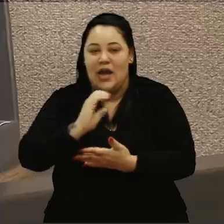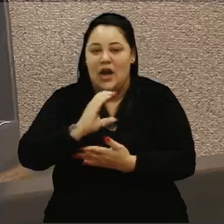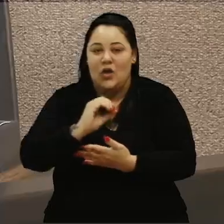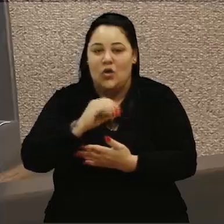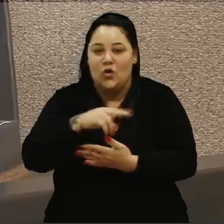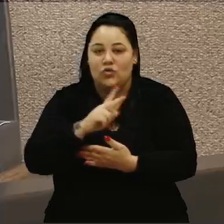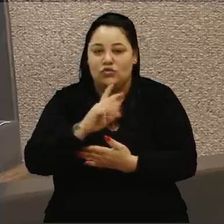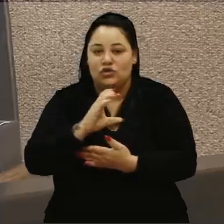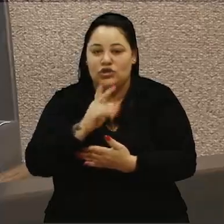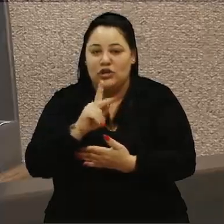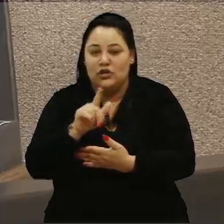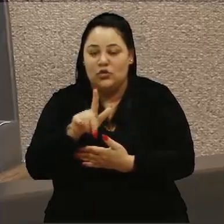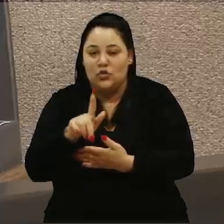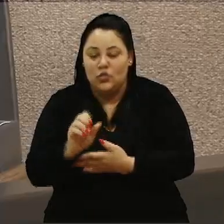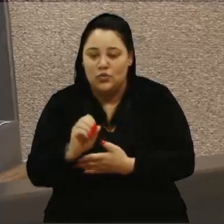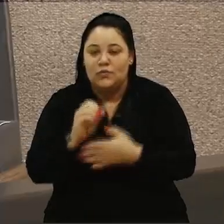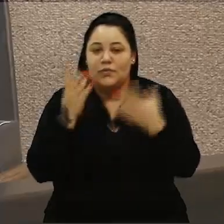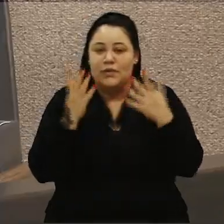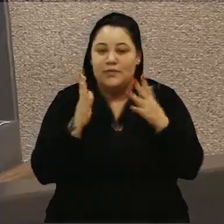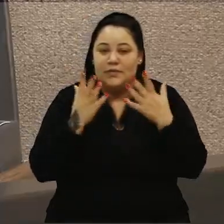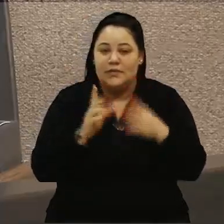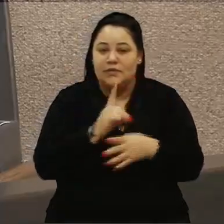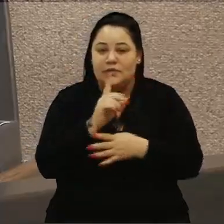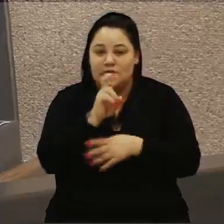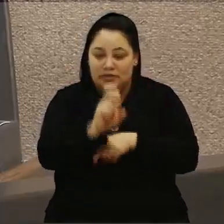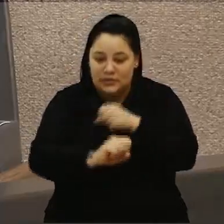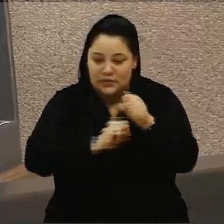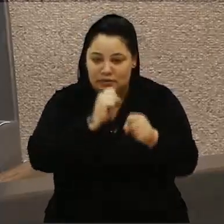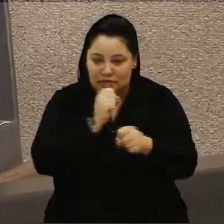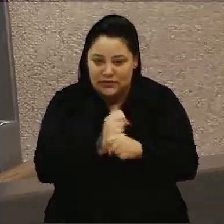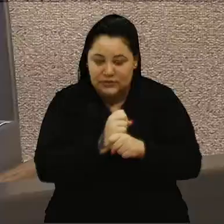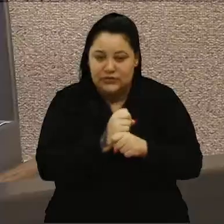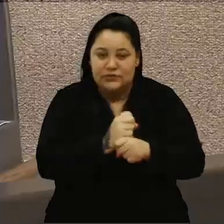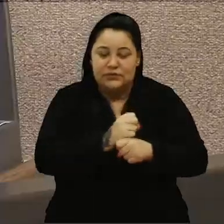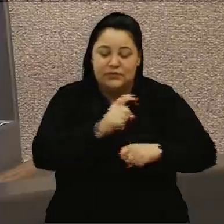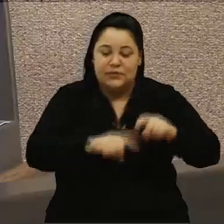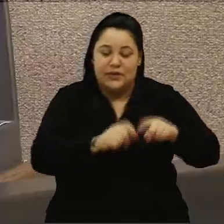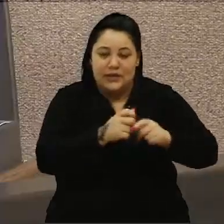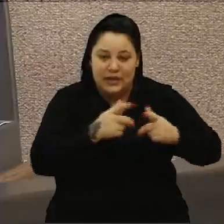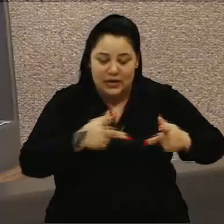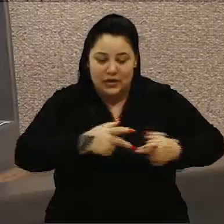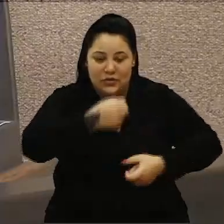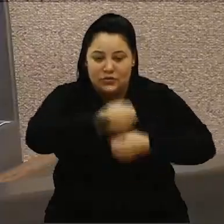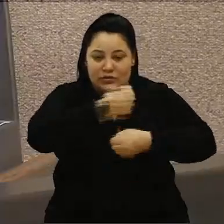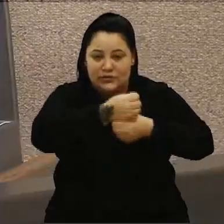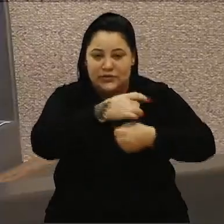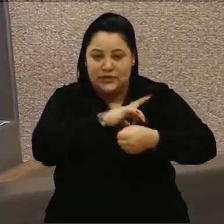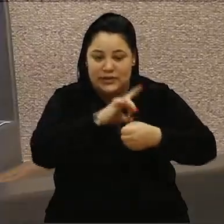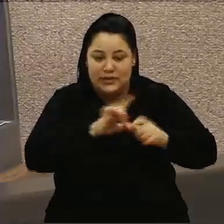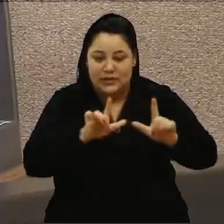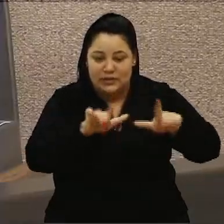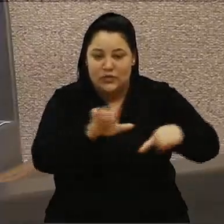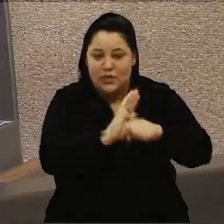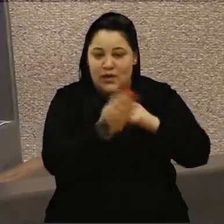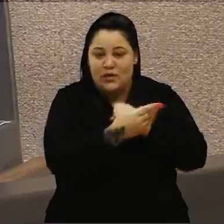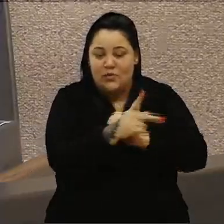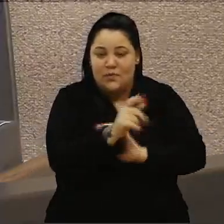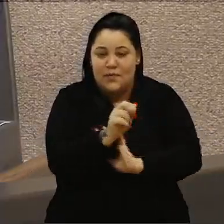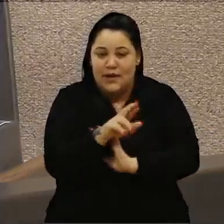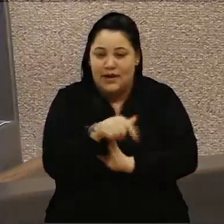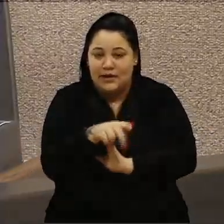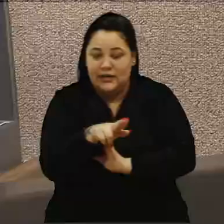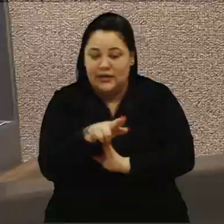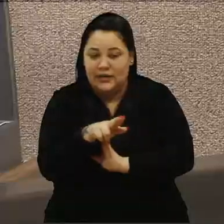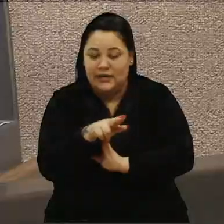anos da Constru Norte, né? Um material de construção que tem lá na Zona Norte, lá no Parque Oasis, em nome do